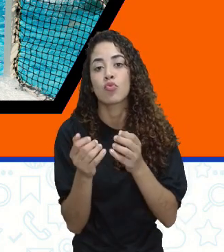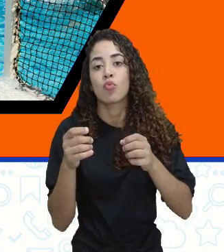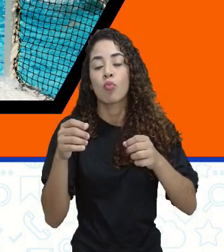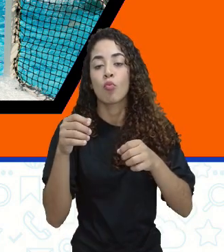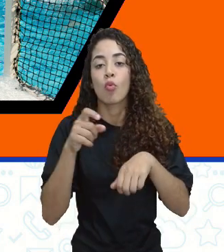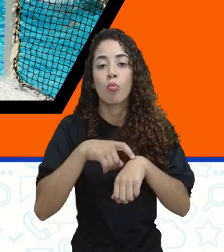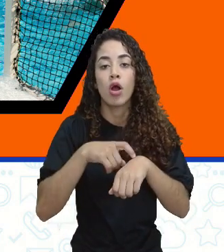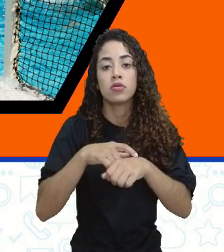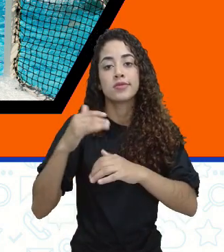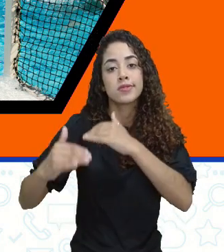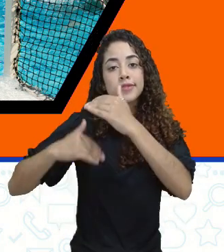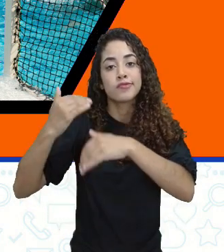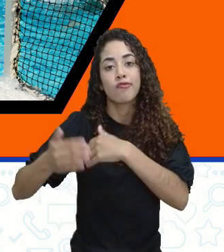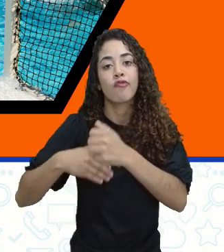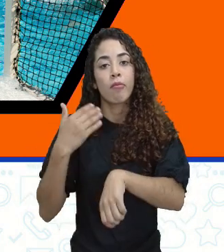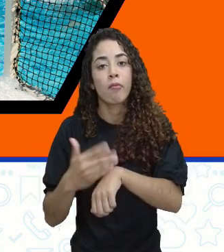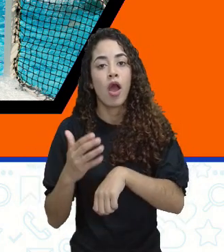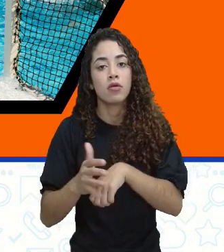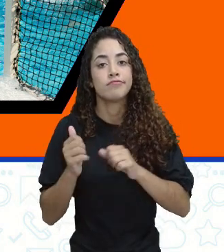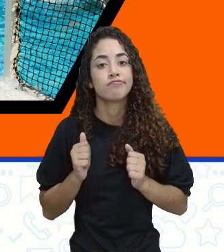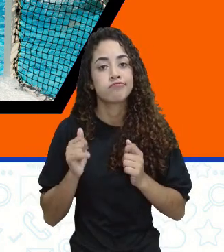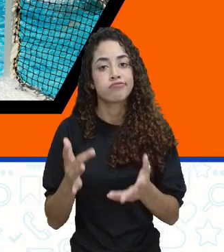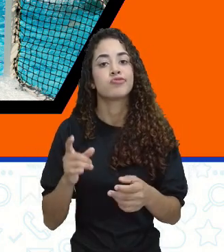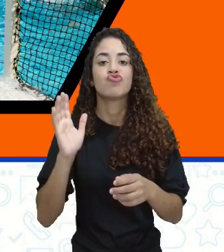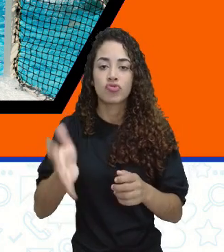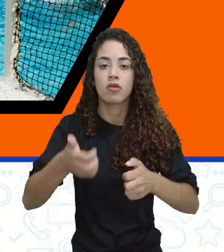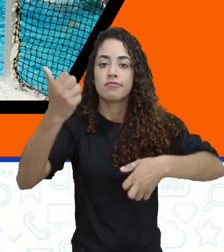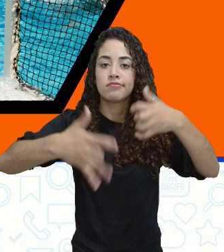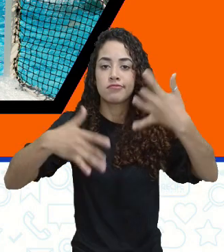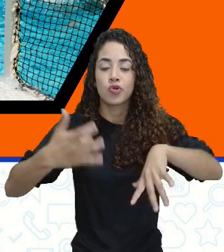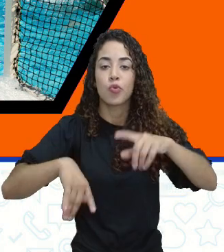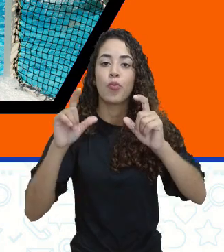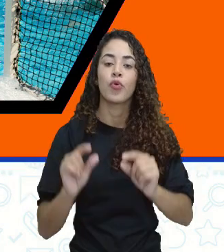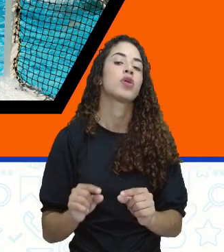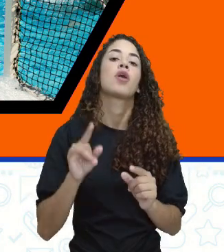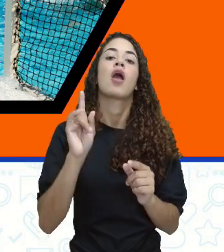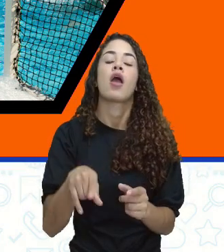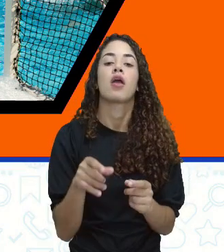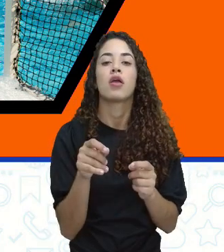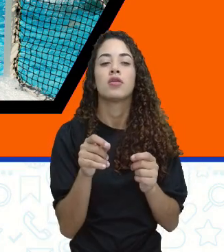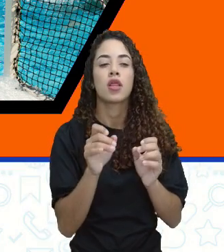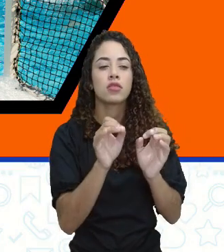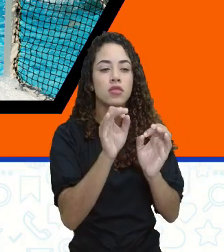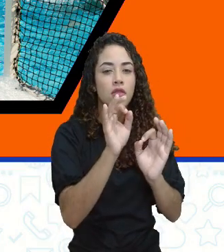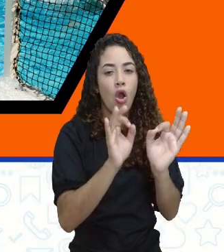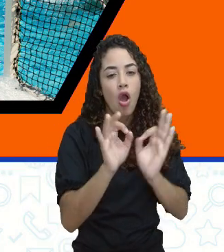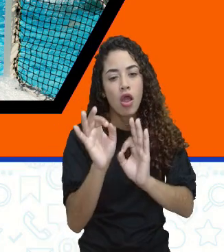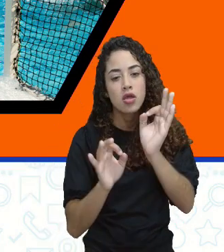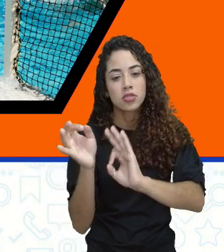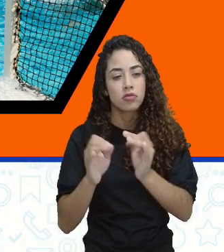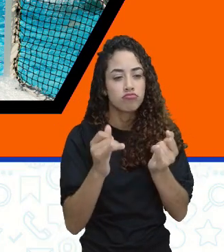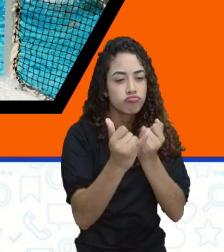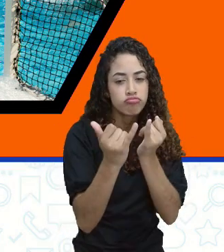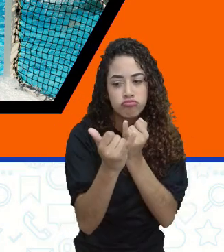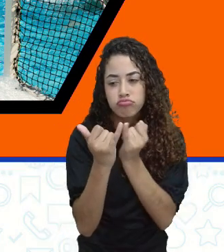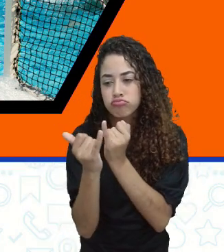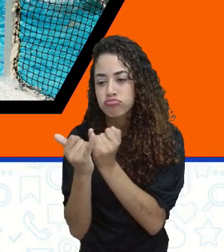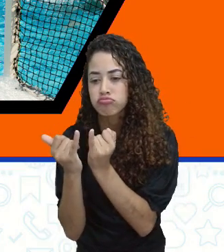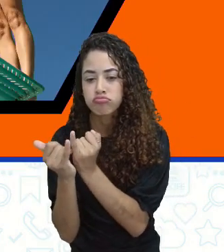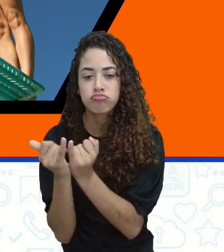suas práticas, que foi o que eu falei agora há pouco, que é colocar tudo que é semelhante ali, né, dentro de uma